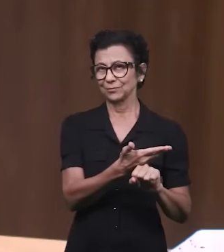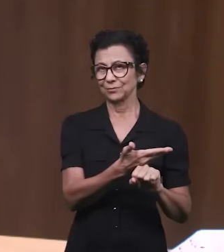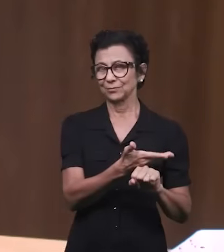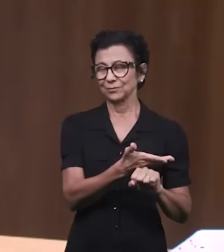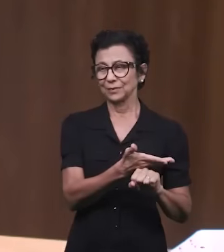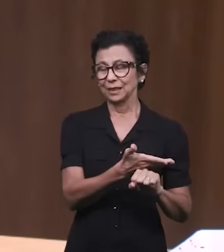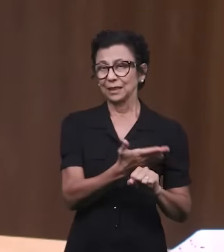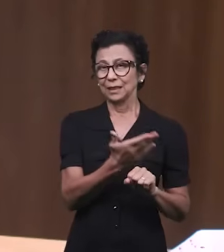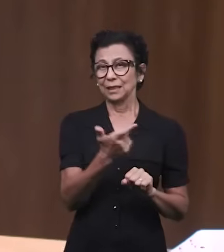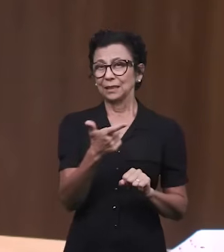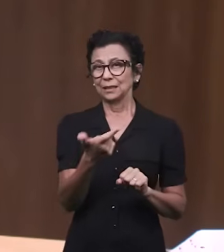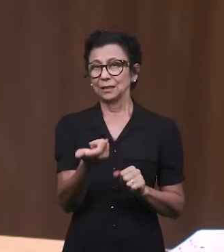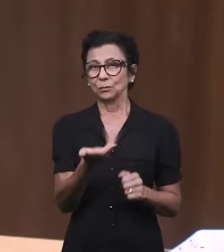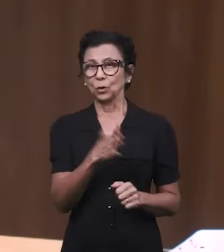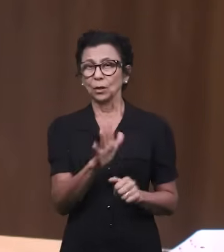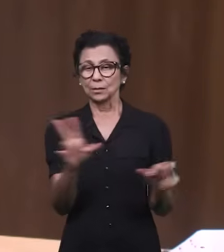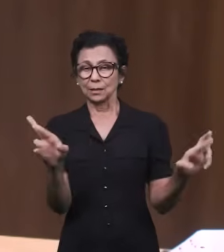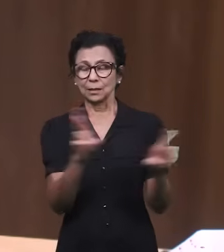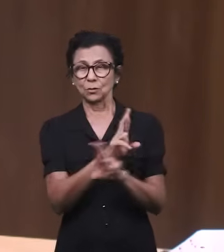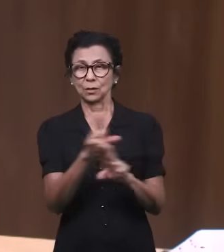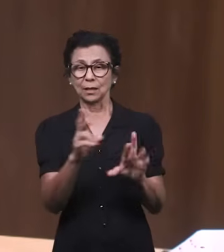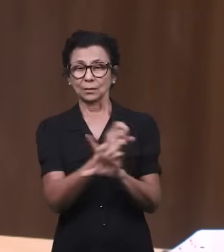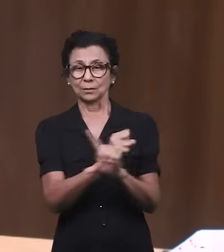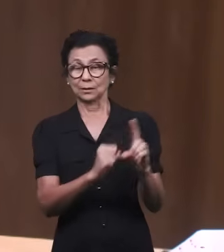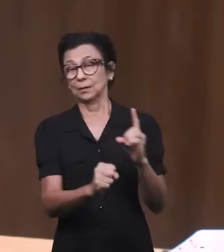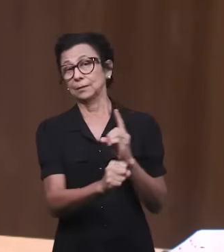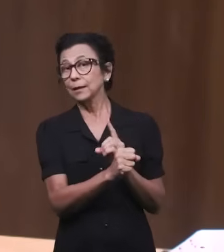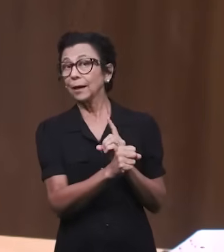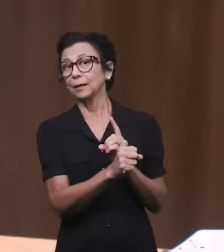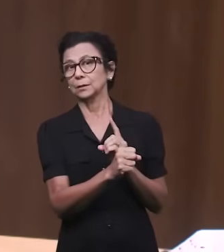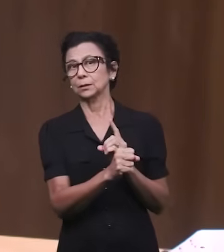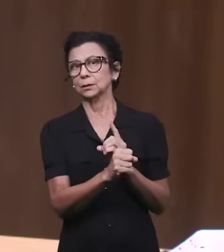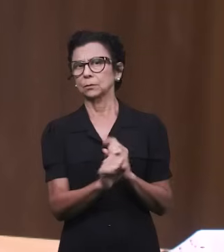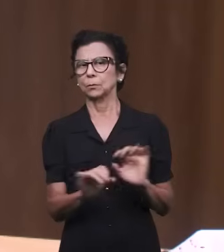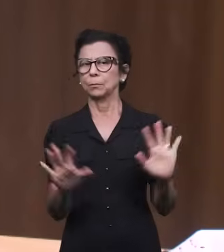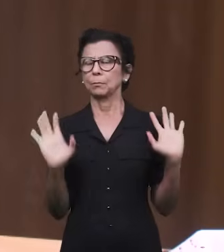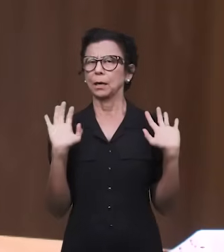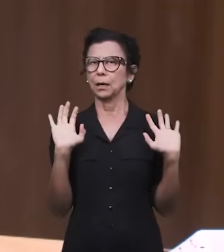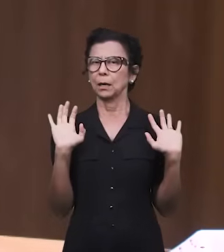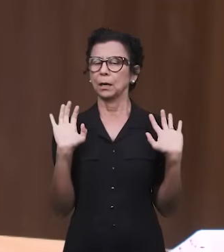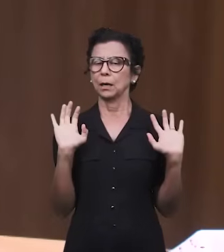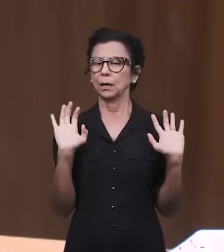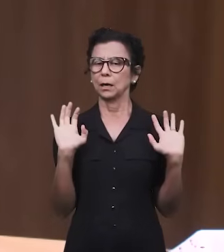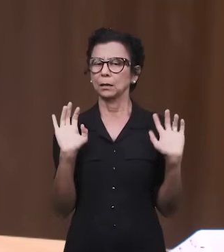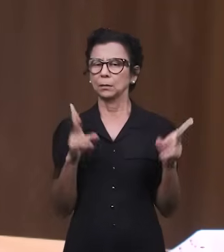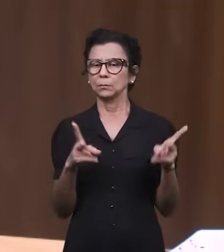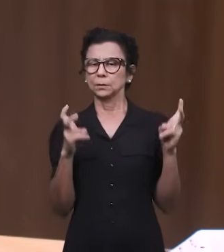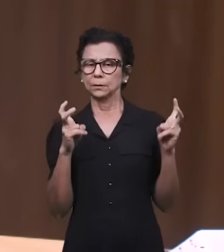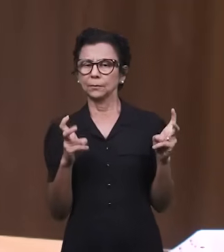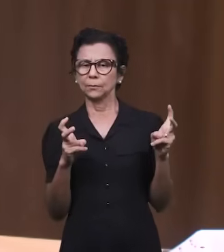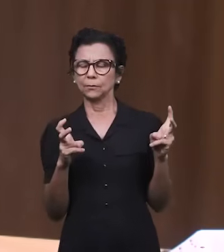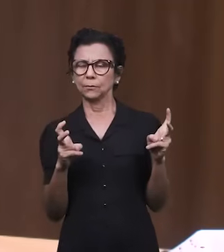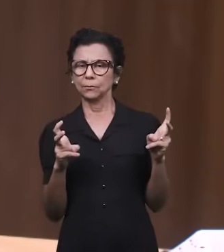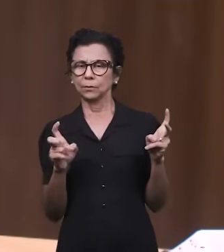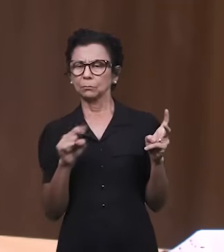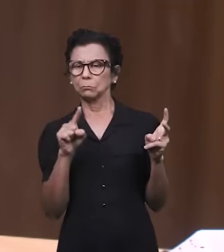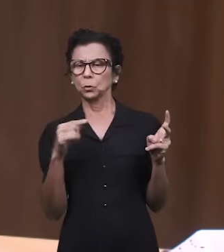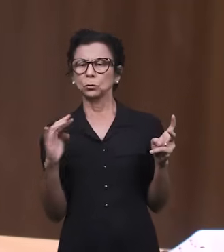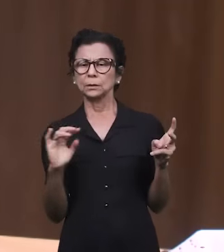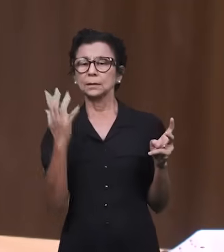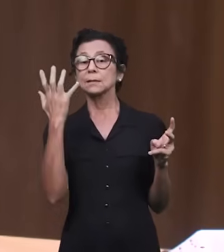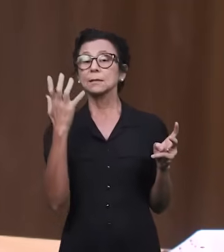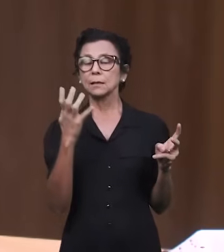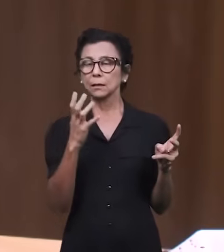psicossocial pelas telas. Então, assim, levanta-se outro alerta. né? Então, são comportamentos que a